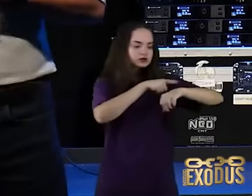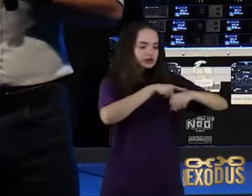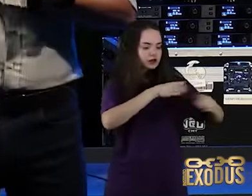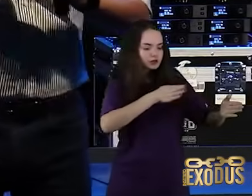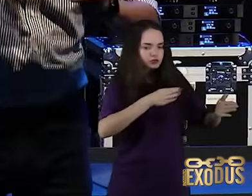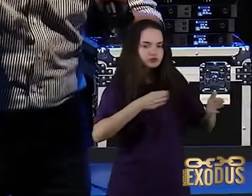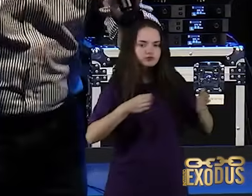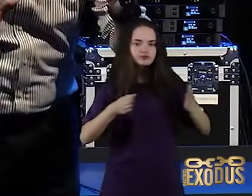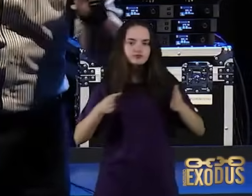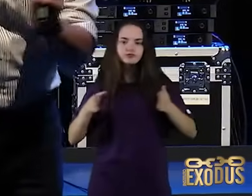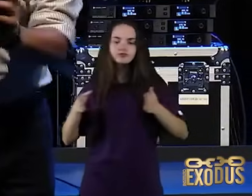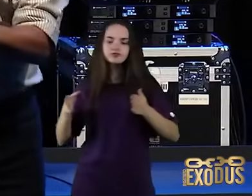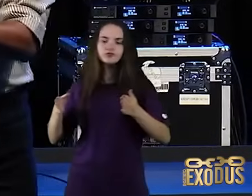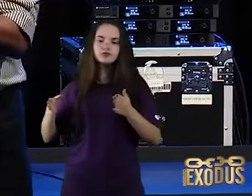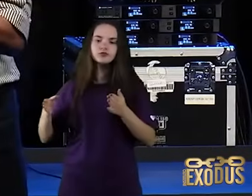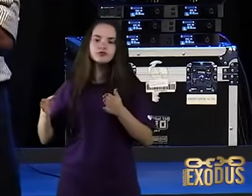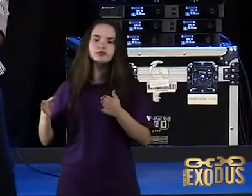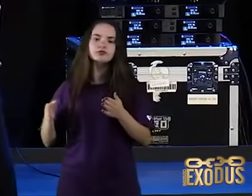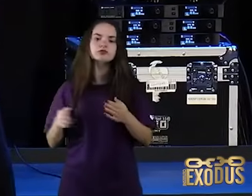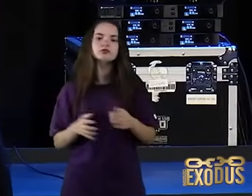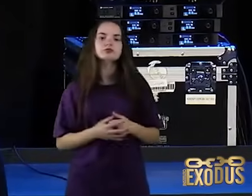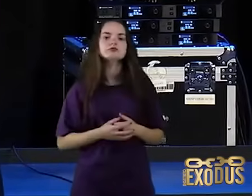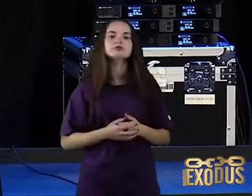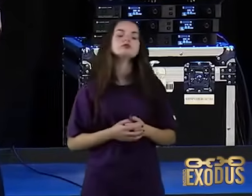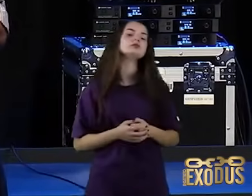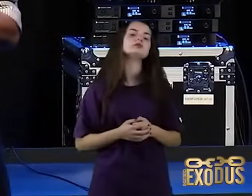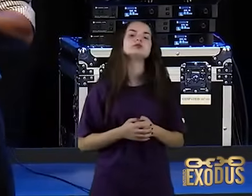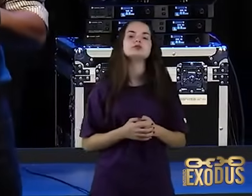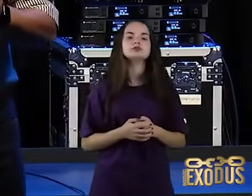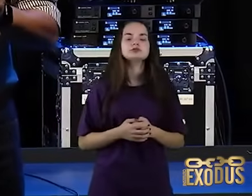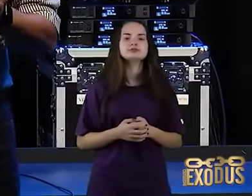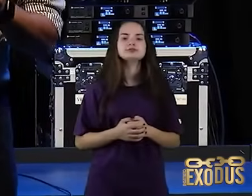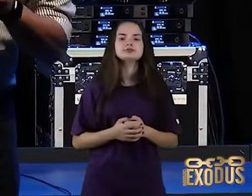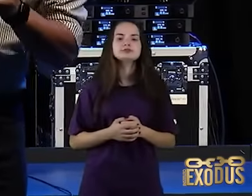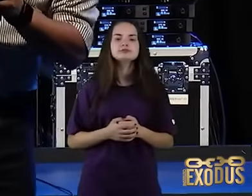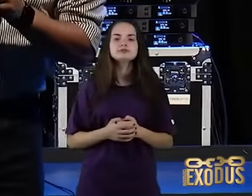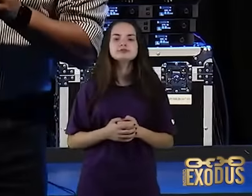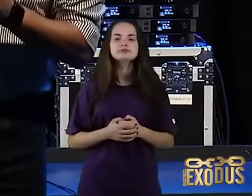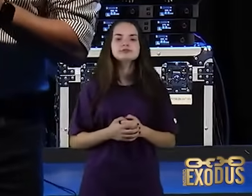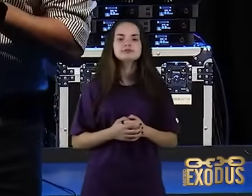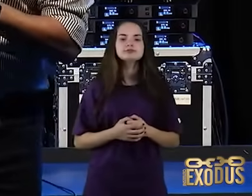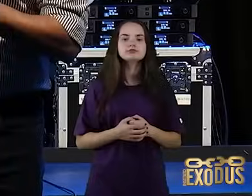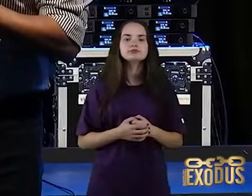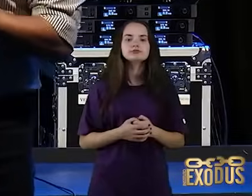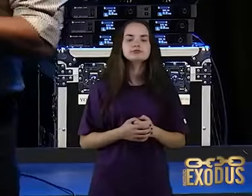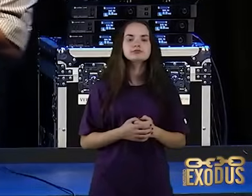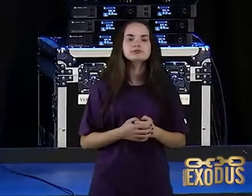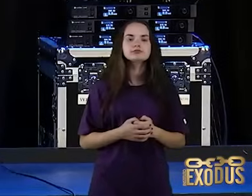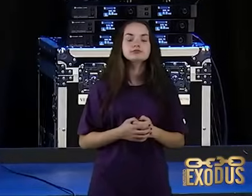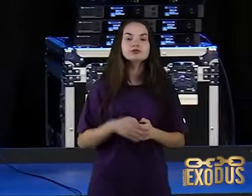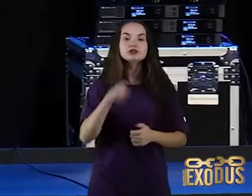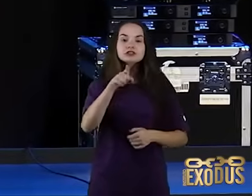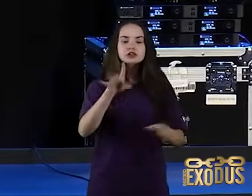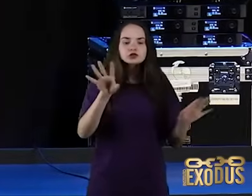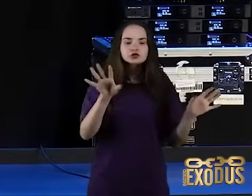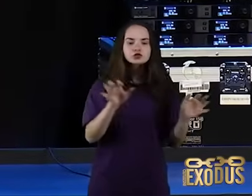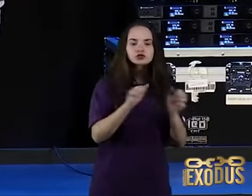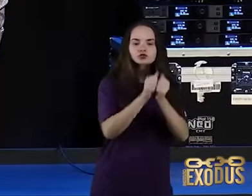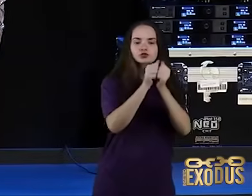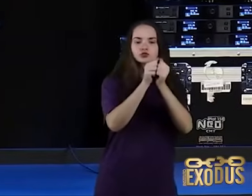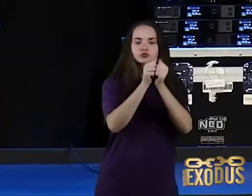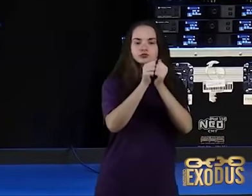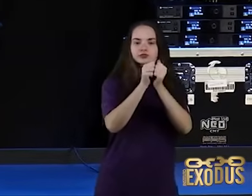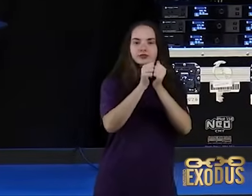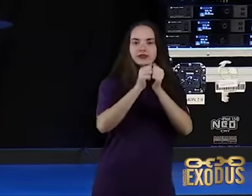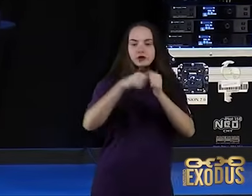acompanh aí Isso aqui aconteceu e você junta a palavra Profética com aquilo que o rei tá vivendo você junta o desafio